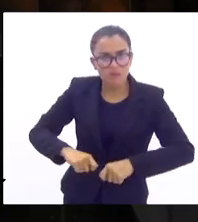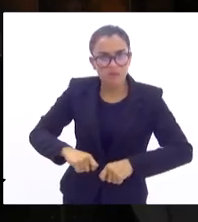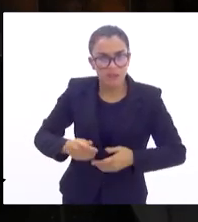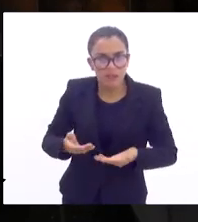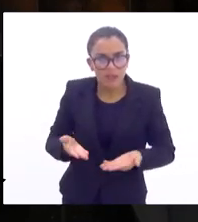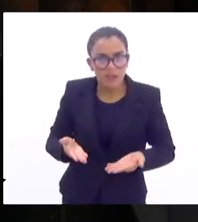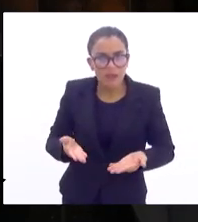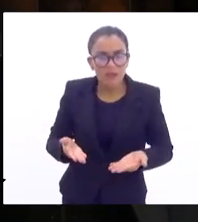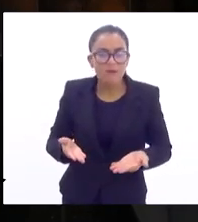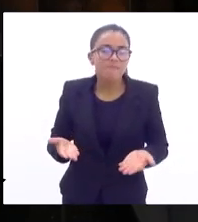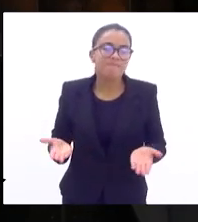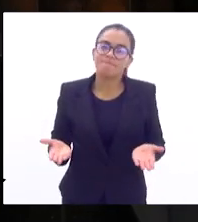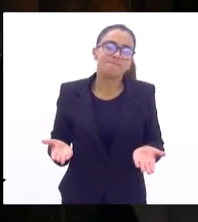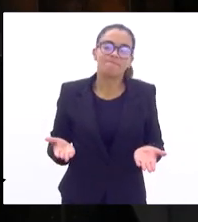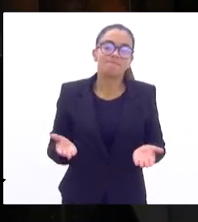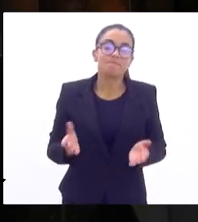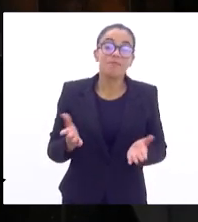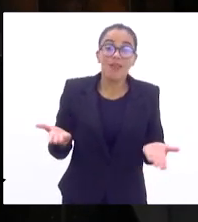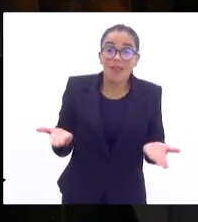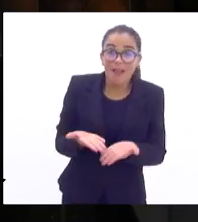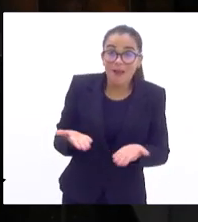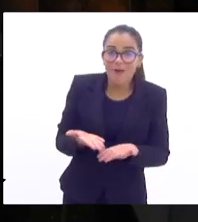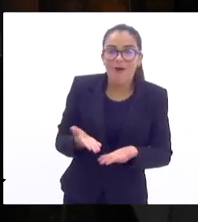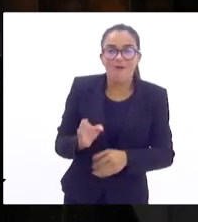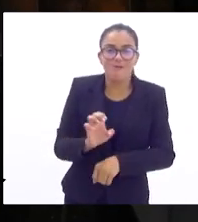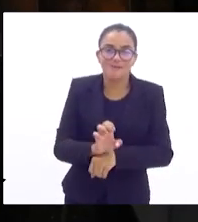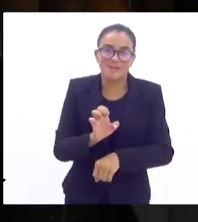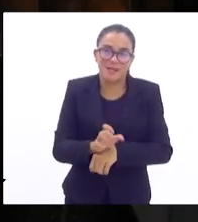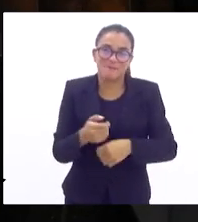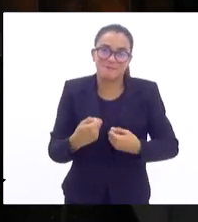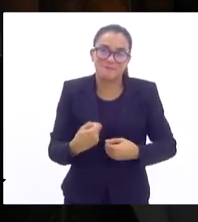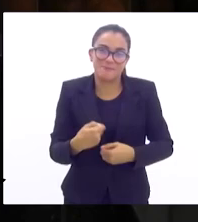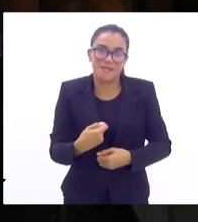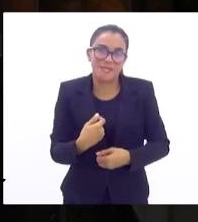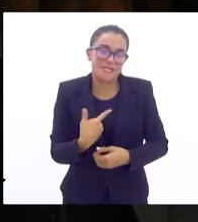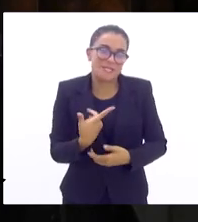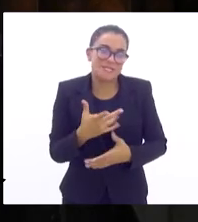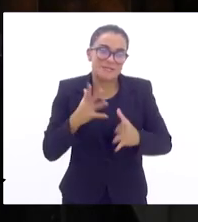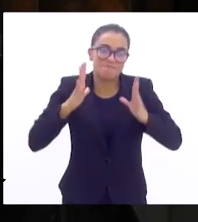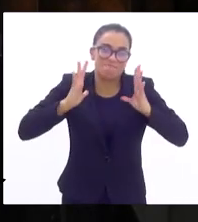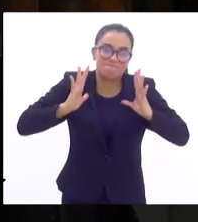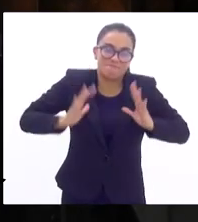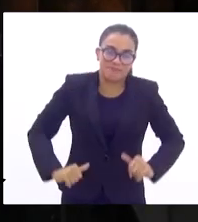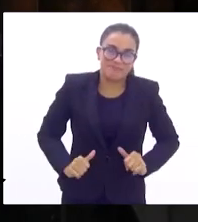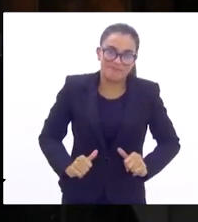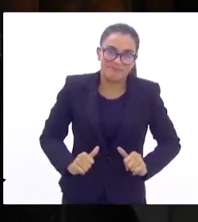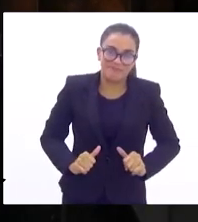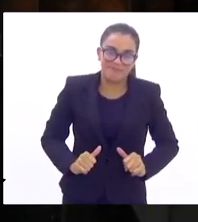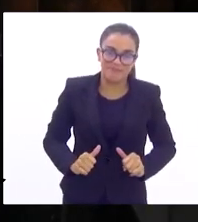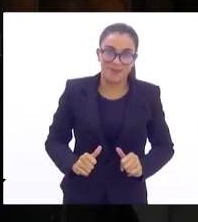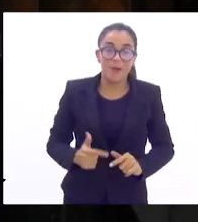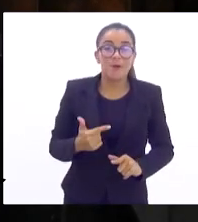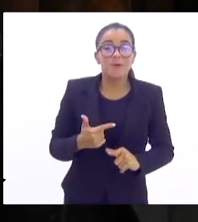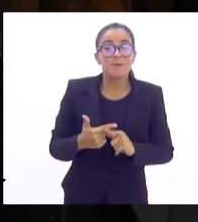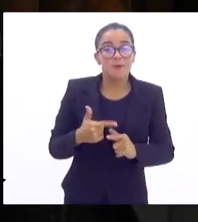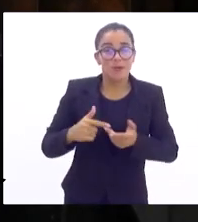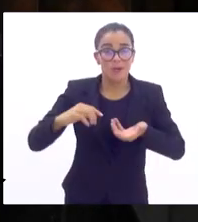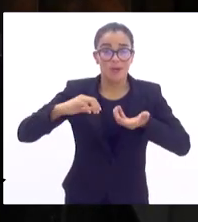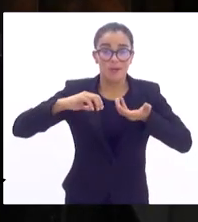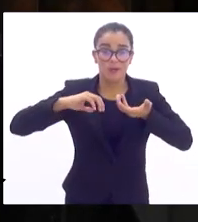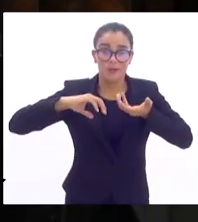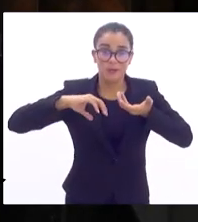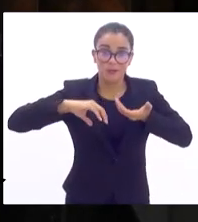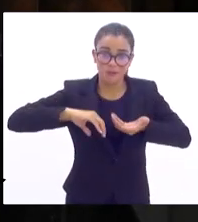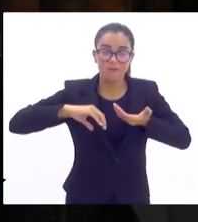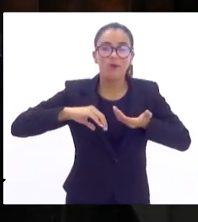eu diria que dessa vez o Estado tem que ser absolvido tá inferior porque o Congresso Nacional